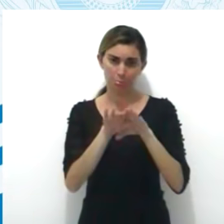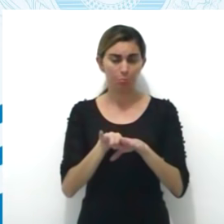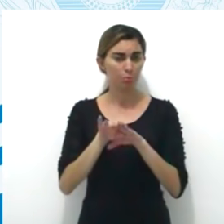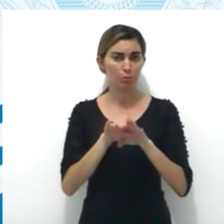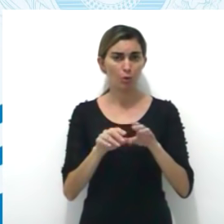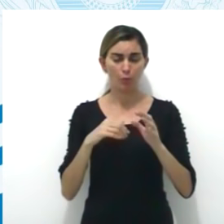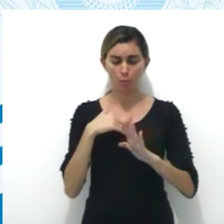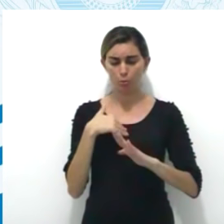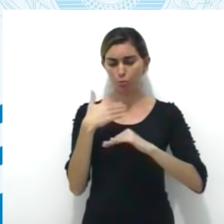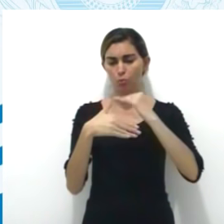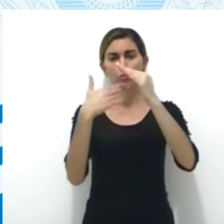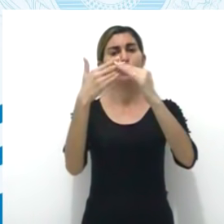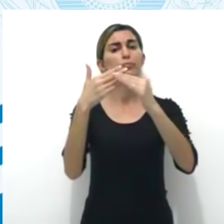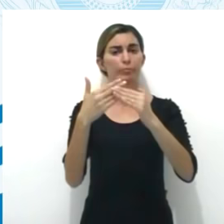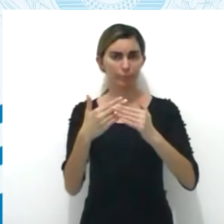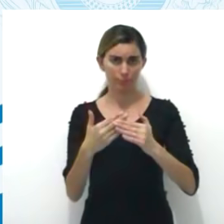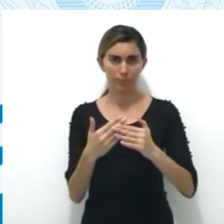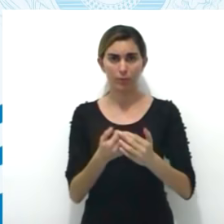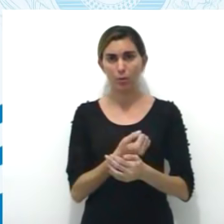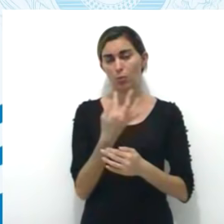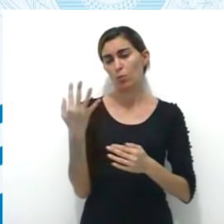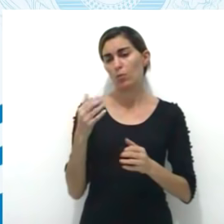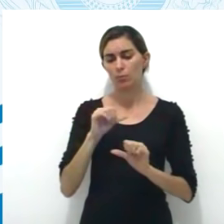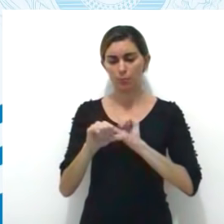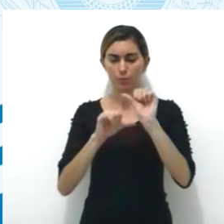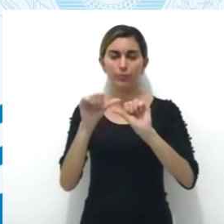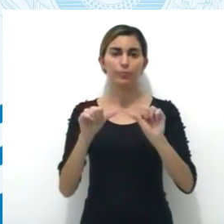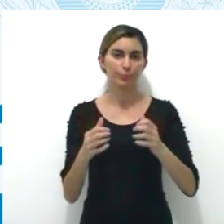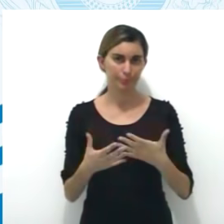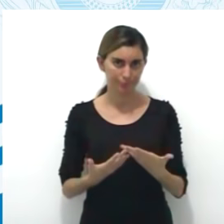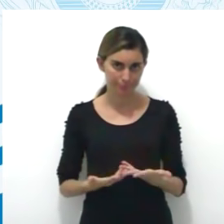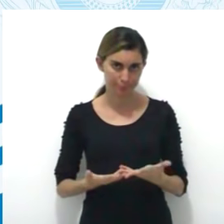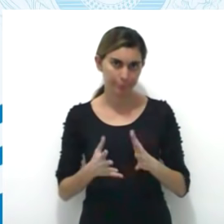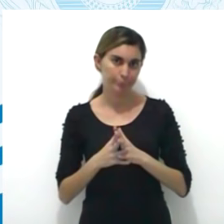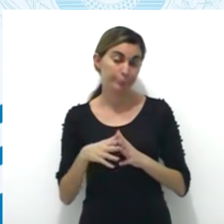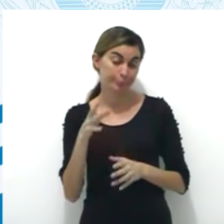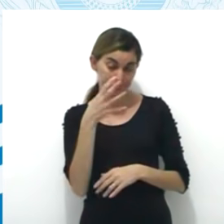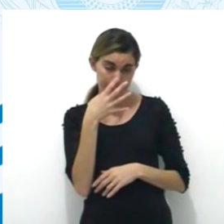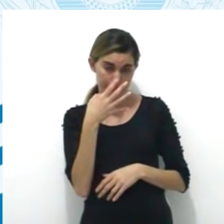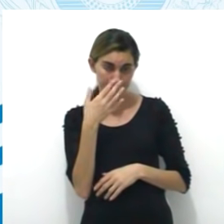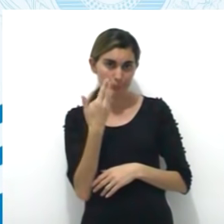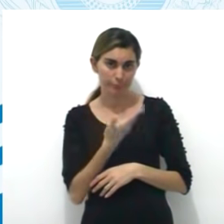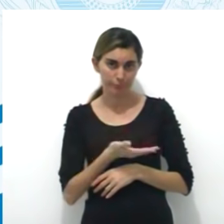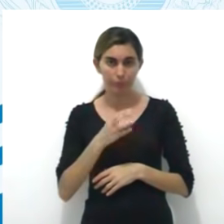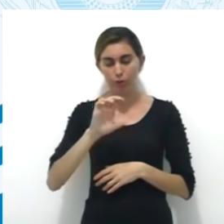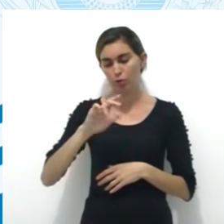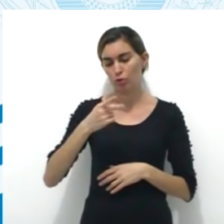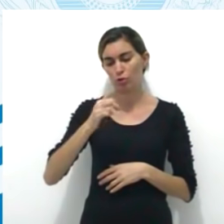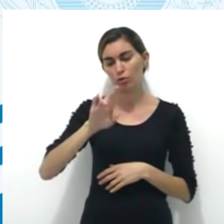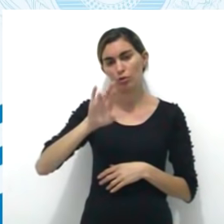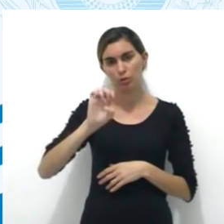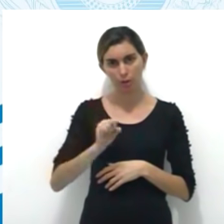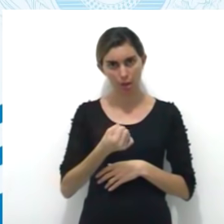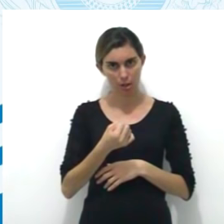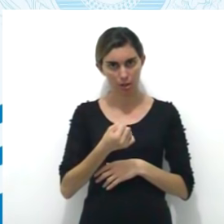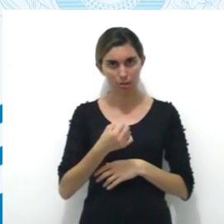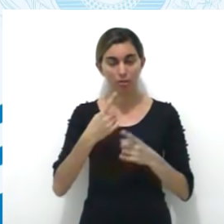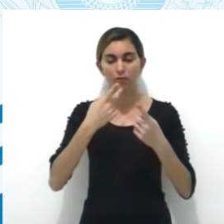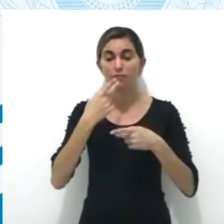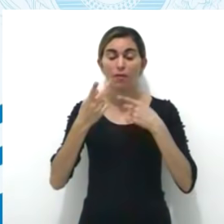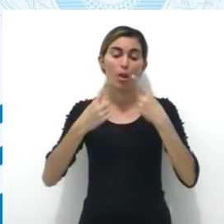comum e fomos evoluindo com a transformação natural. Observe, então Charles Darwin vai falar